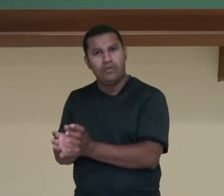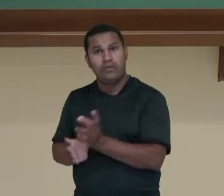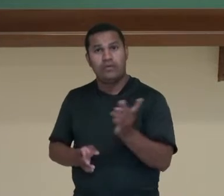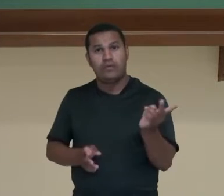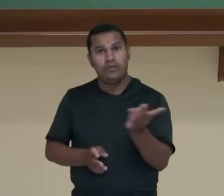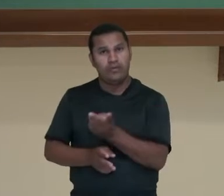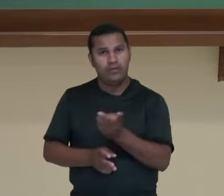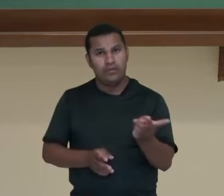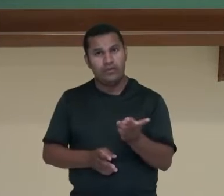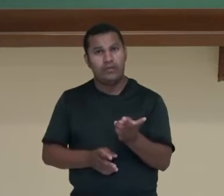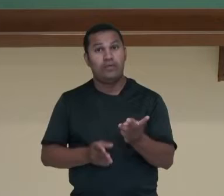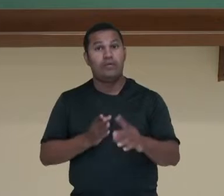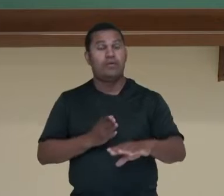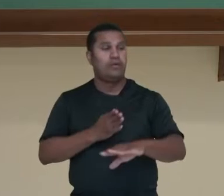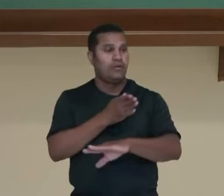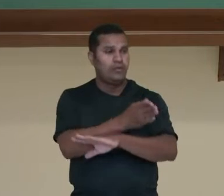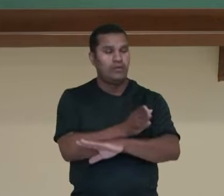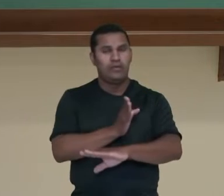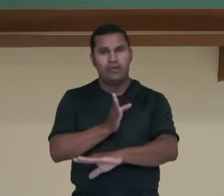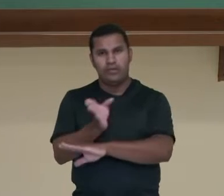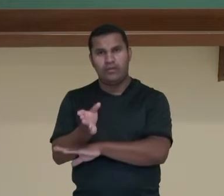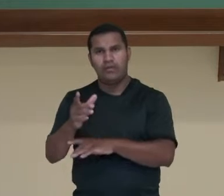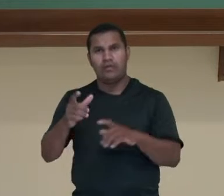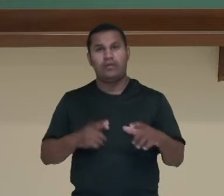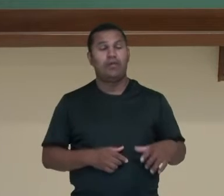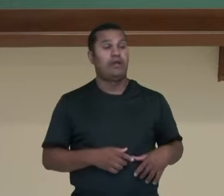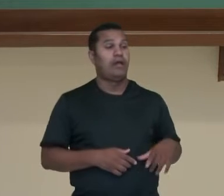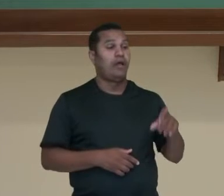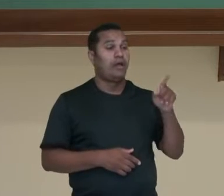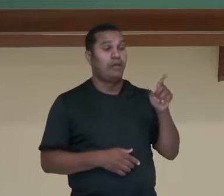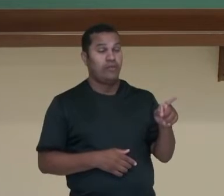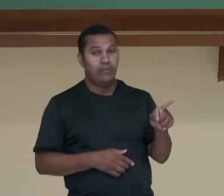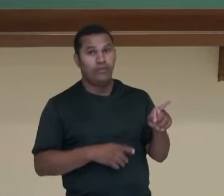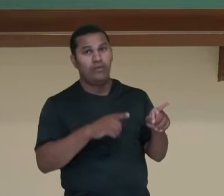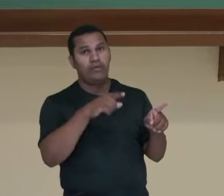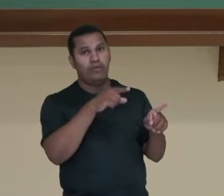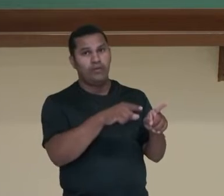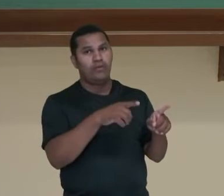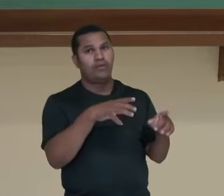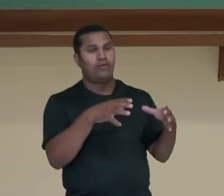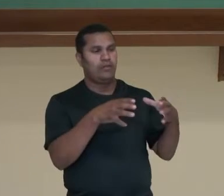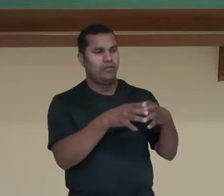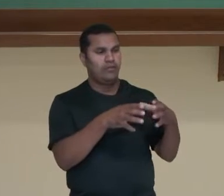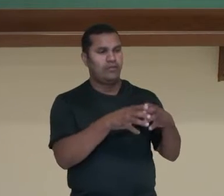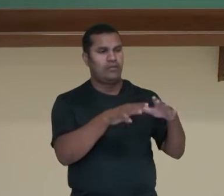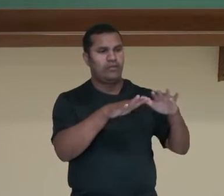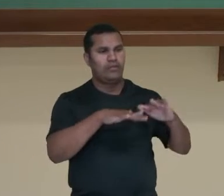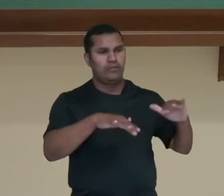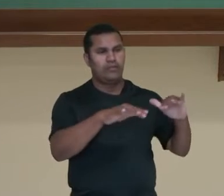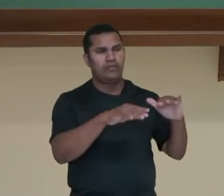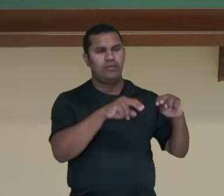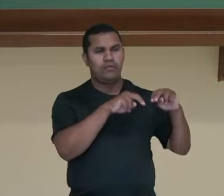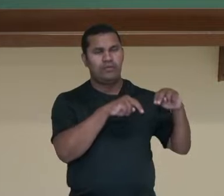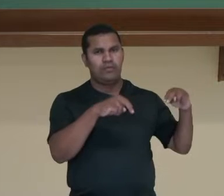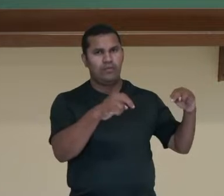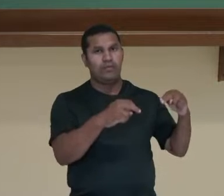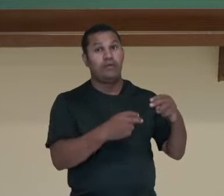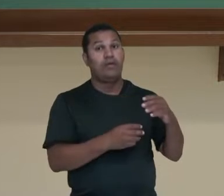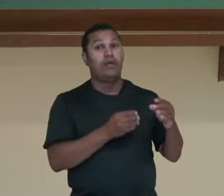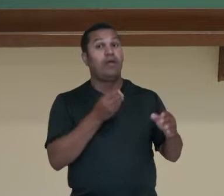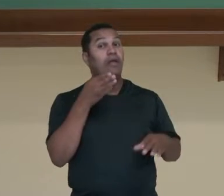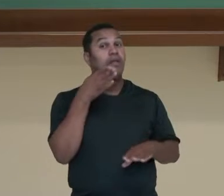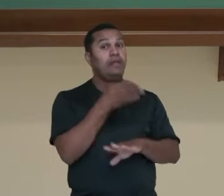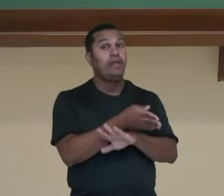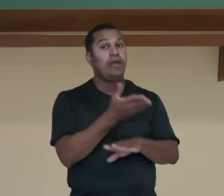Eles estavam entrando para comer a comida e tinha um povo que fingiu estar saindo. E aqueles que estavam saindo